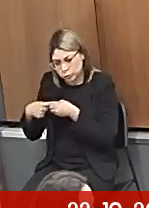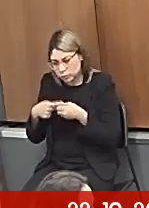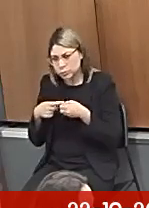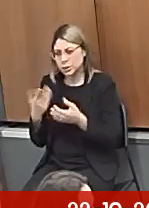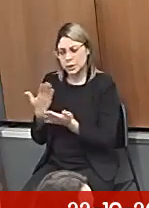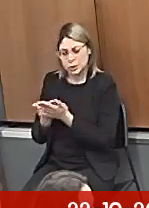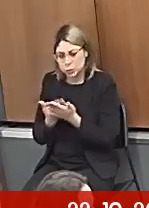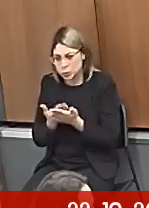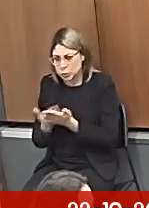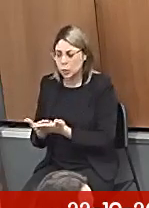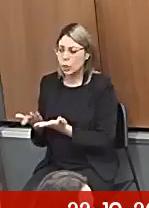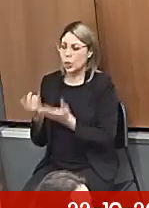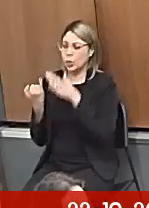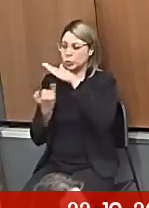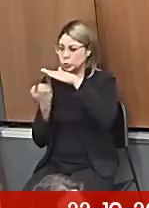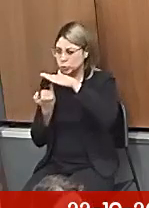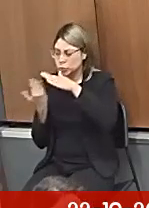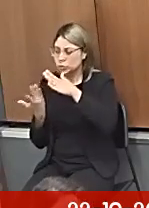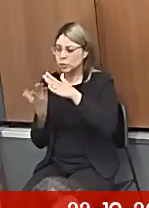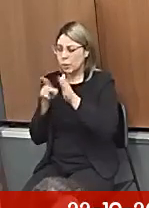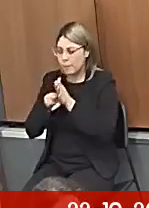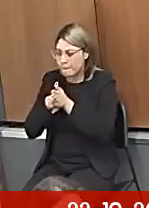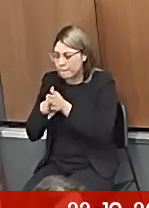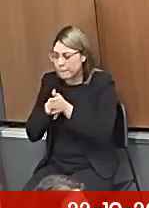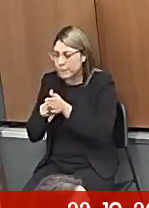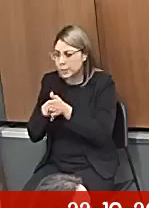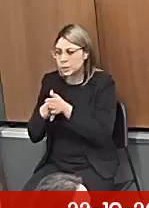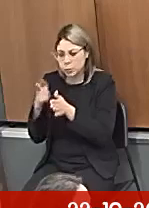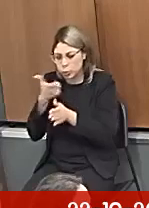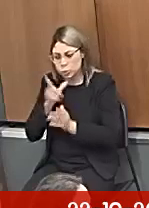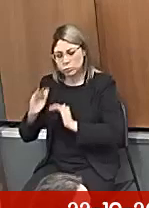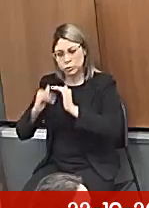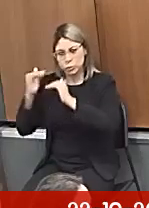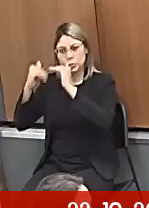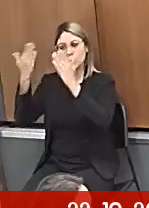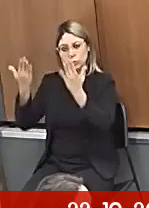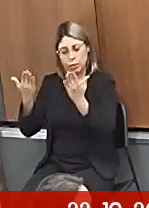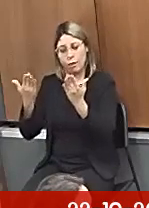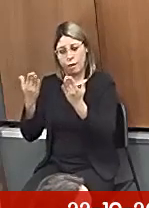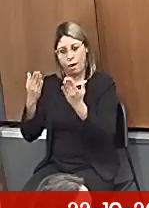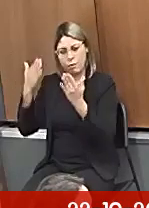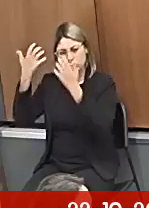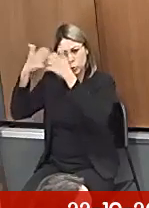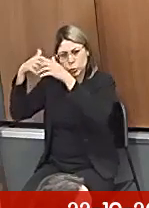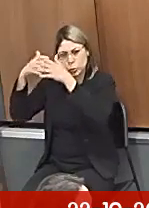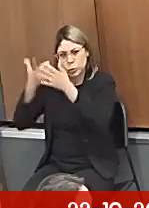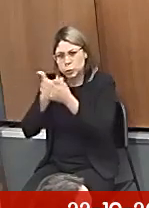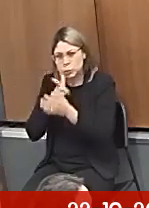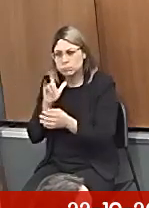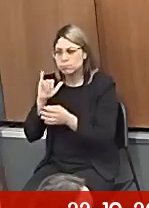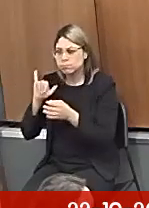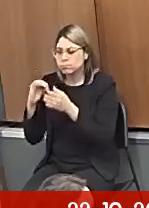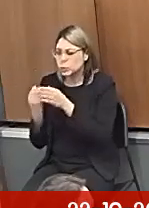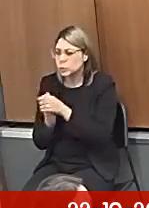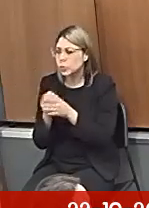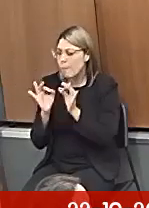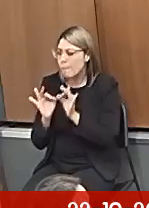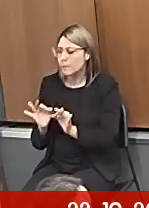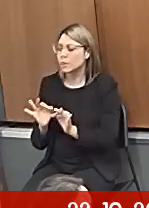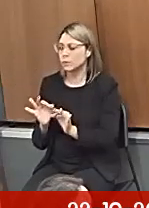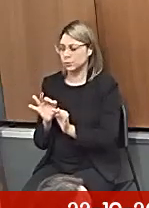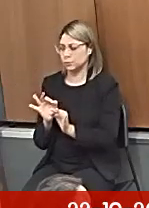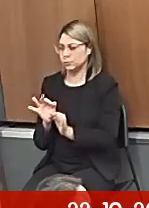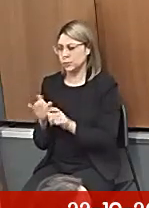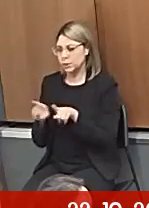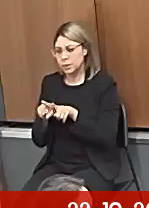as escolas, instituições de pesquisa, para que seja desenvolvida essa reflexão da inclusão e dos recursos